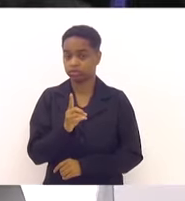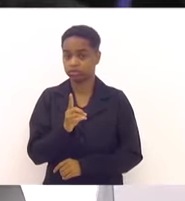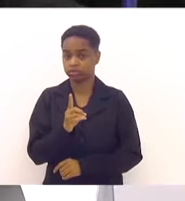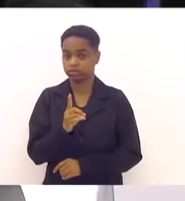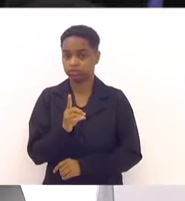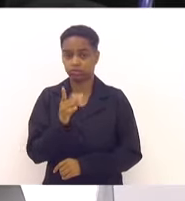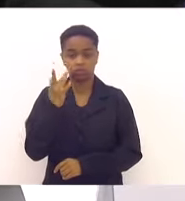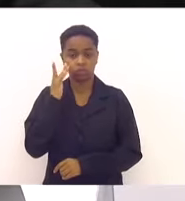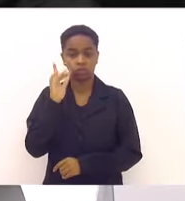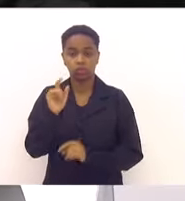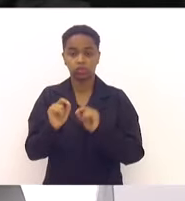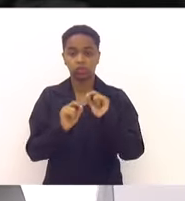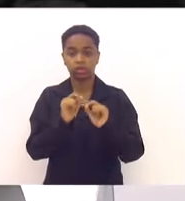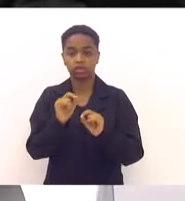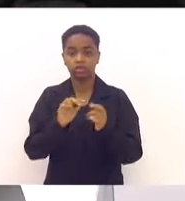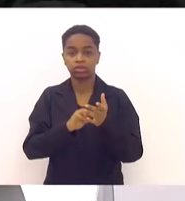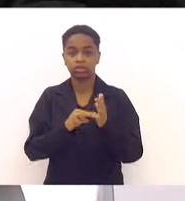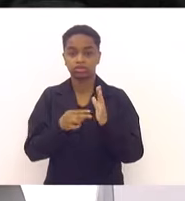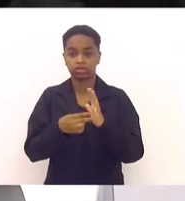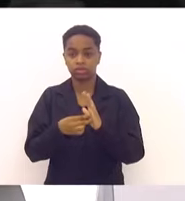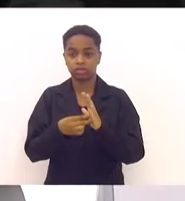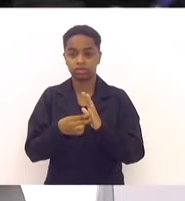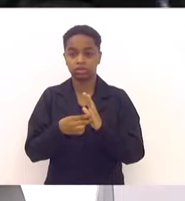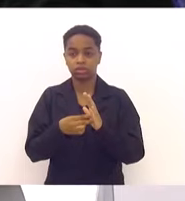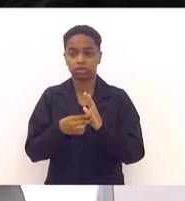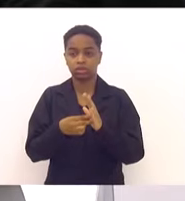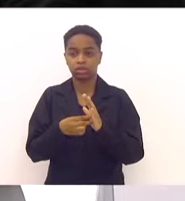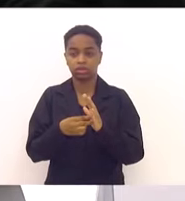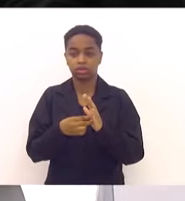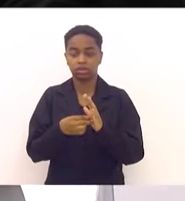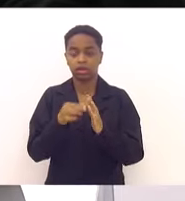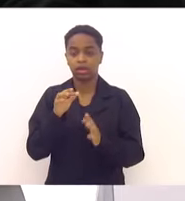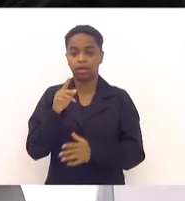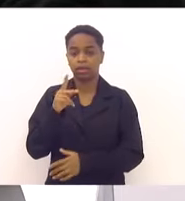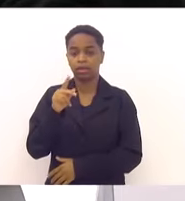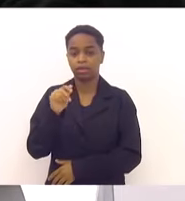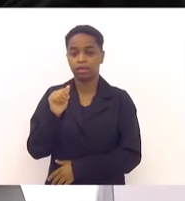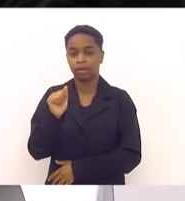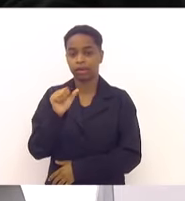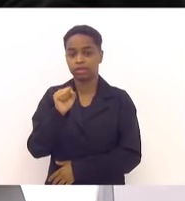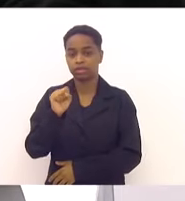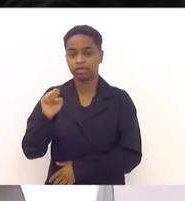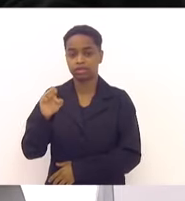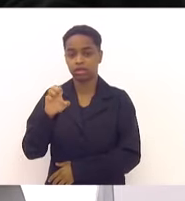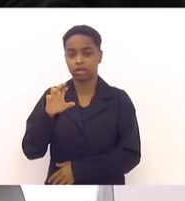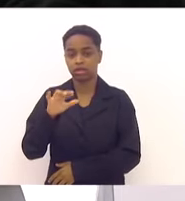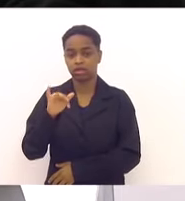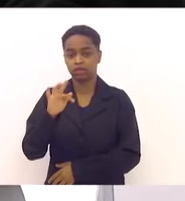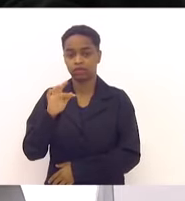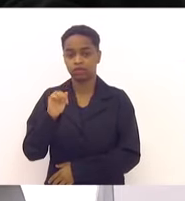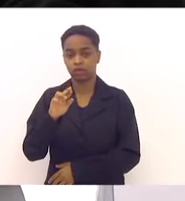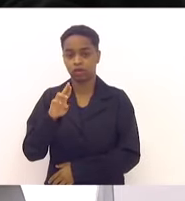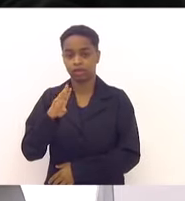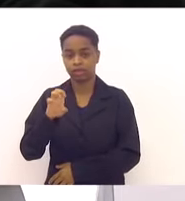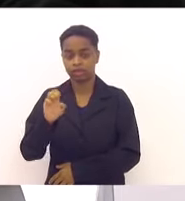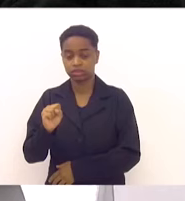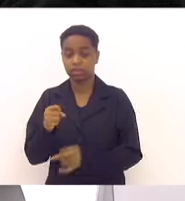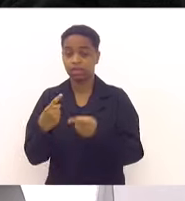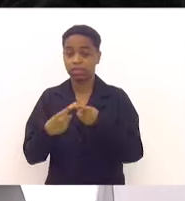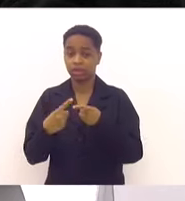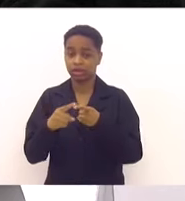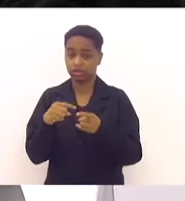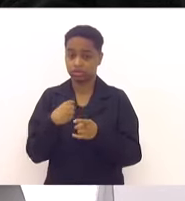que seja o criador amador de passeriformes. Porque todos nós queremos os